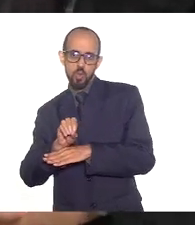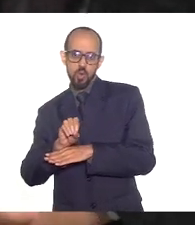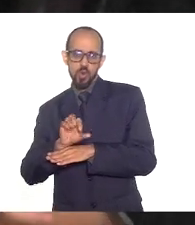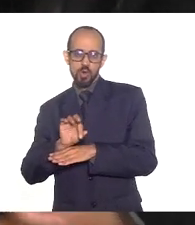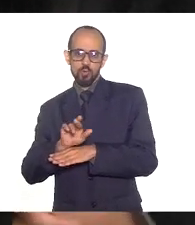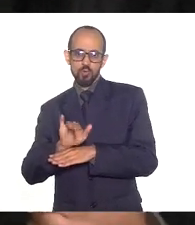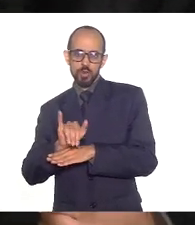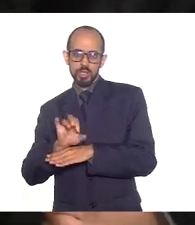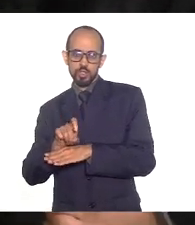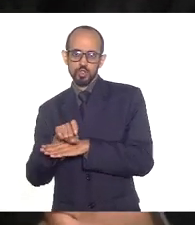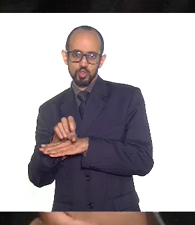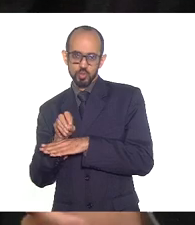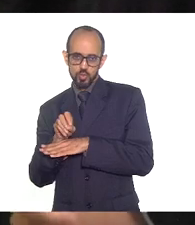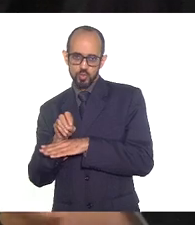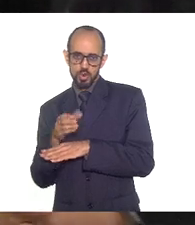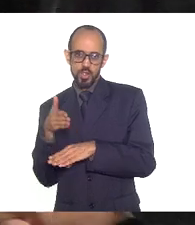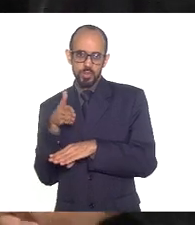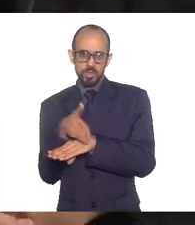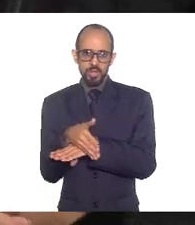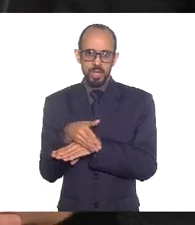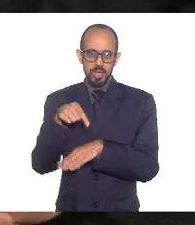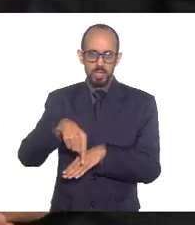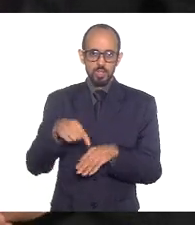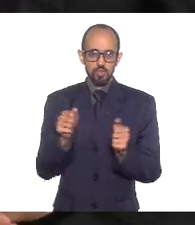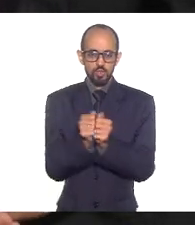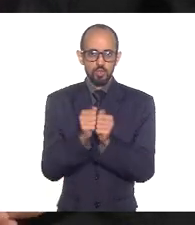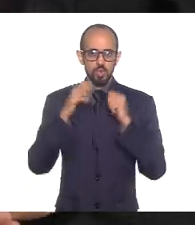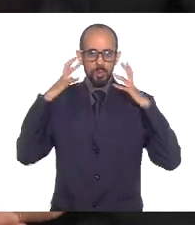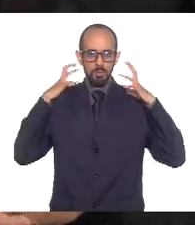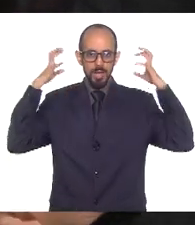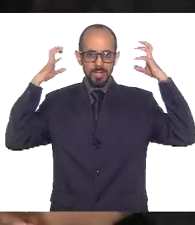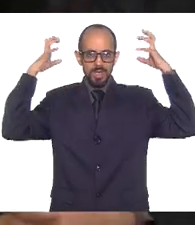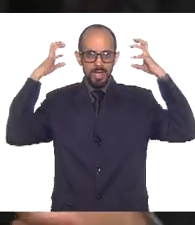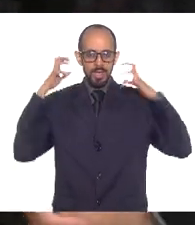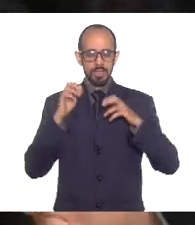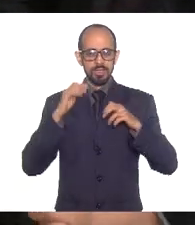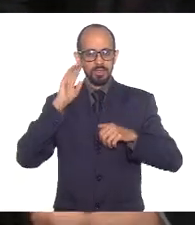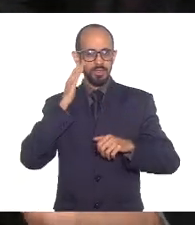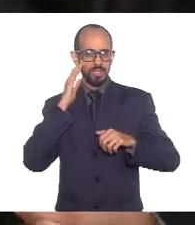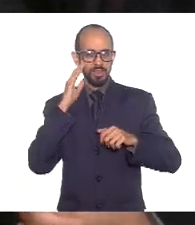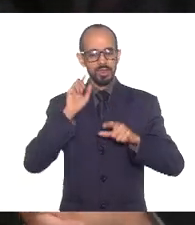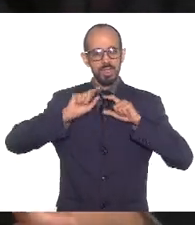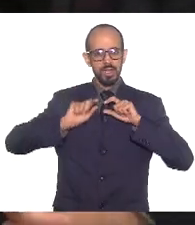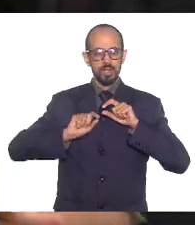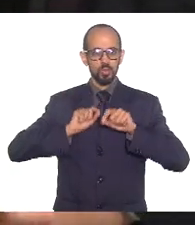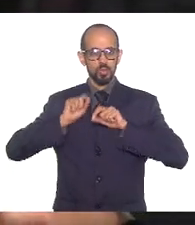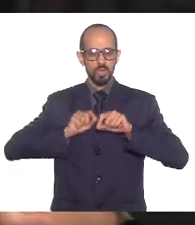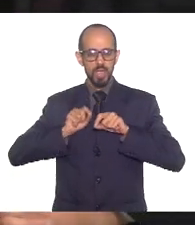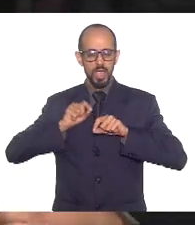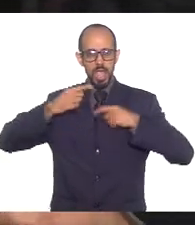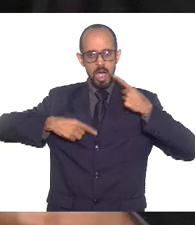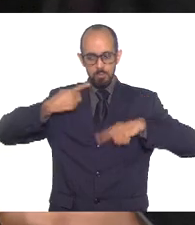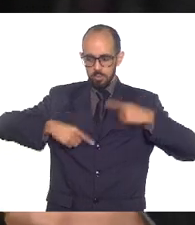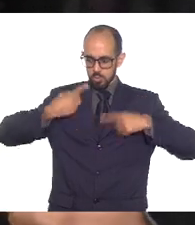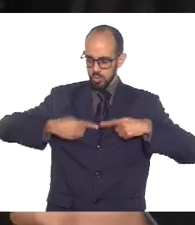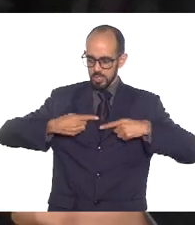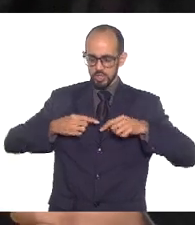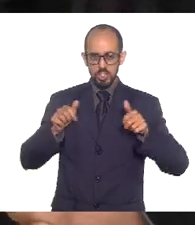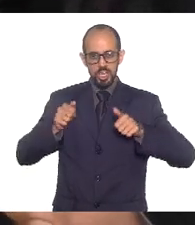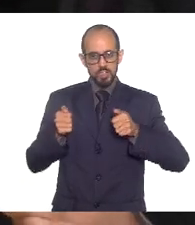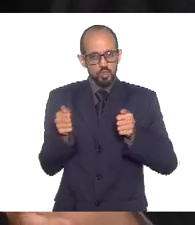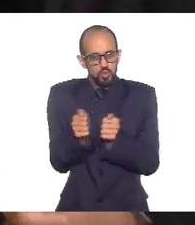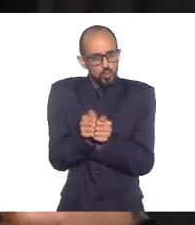2007 adentrei essa casa junto com Marielle Franco Quem tem medo a política engajada com as lutas sociais